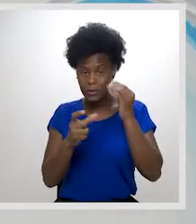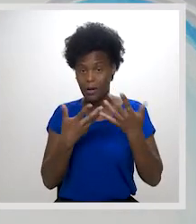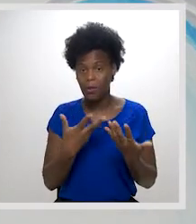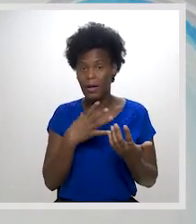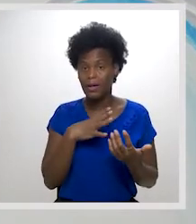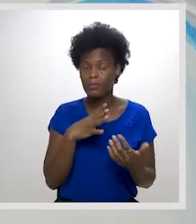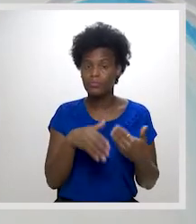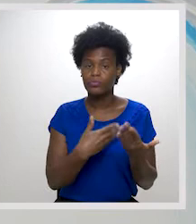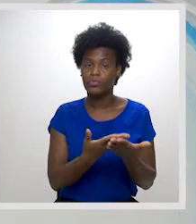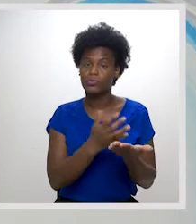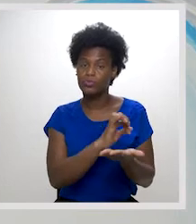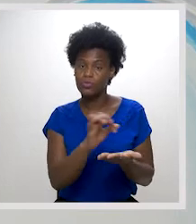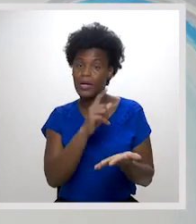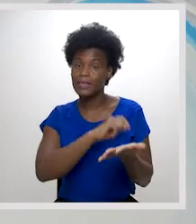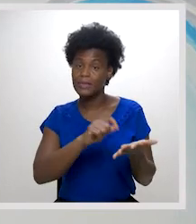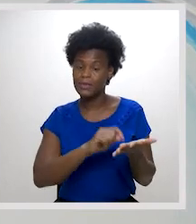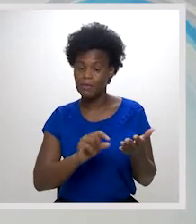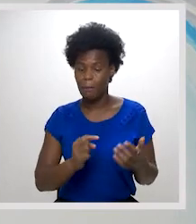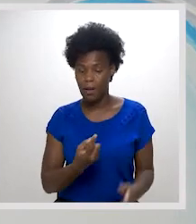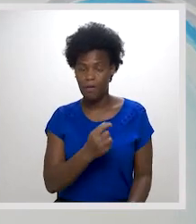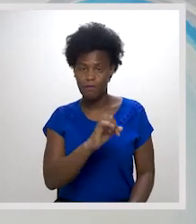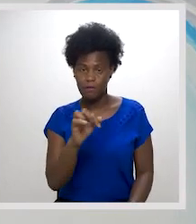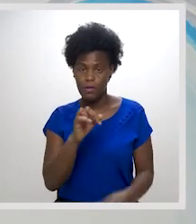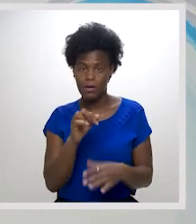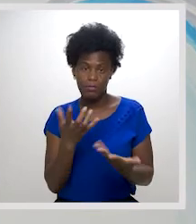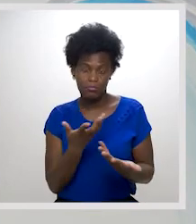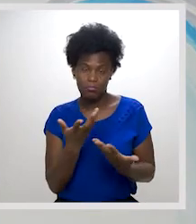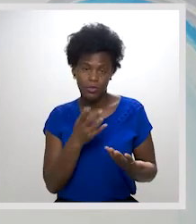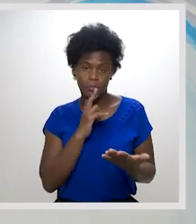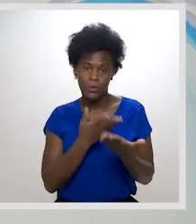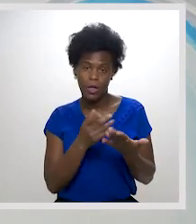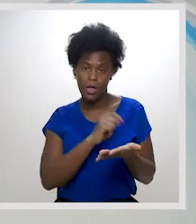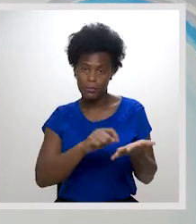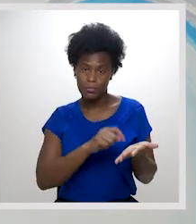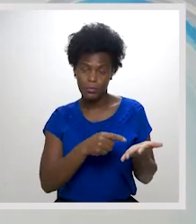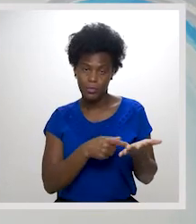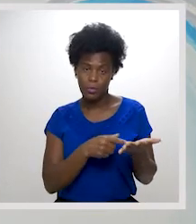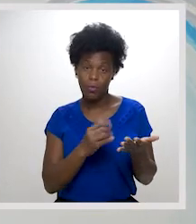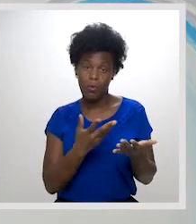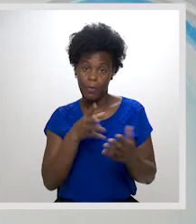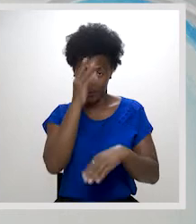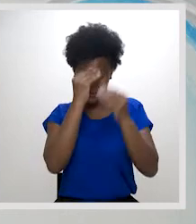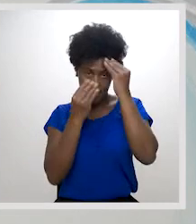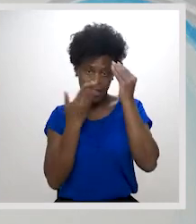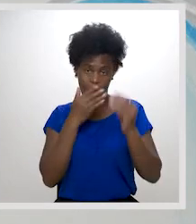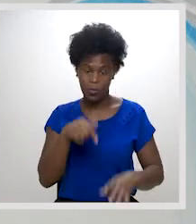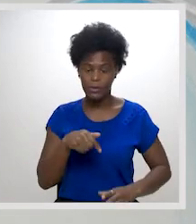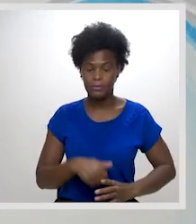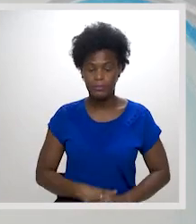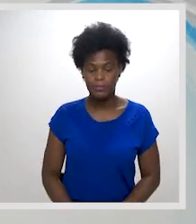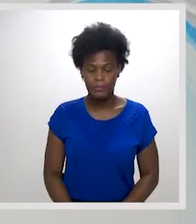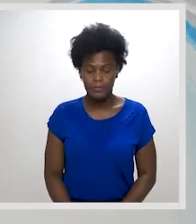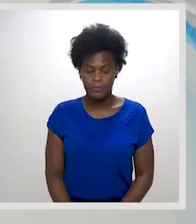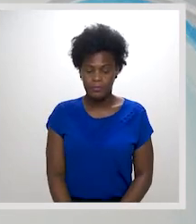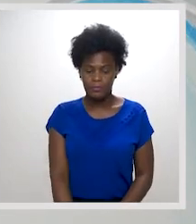eu gostaria de vos deixar um exercício para resolverem quanto ao aprendizado da aula